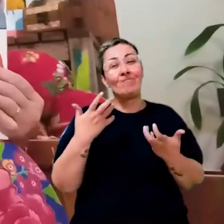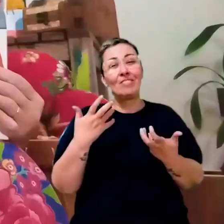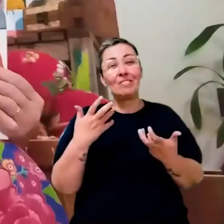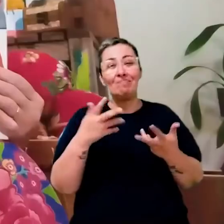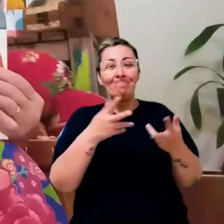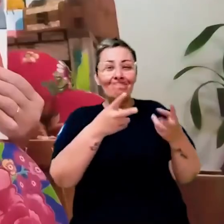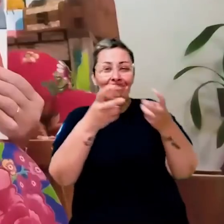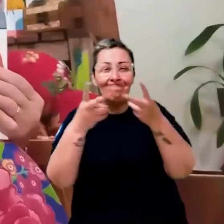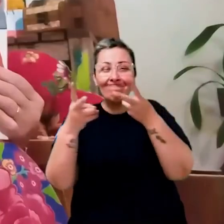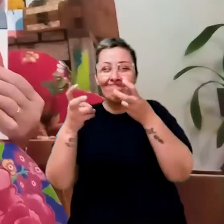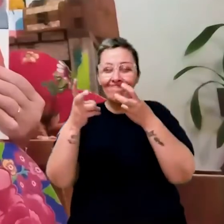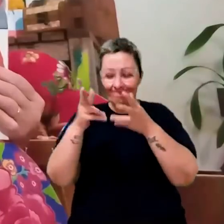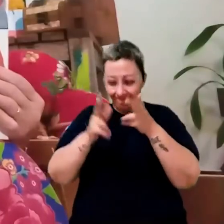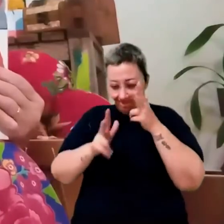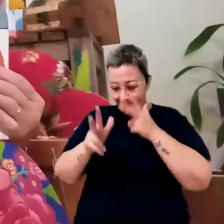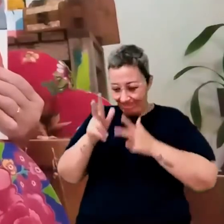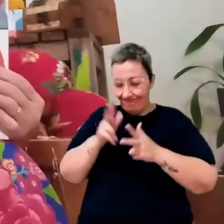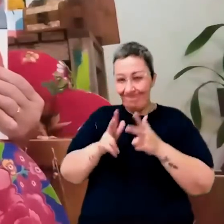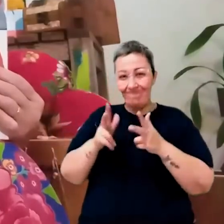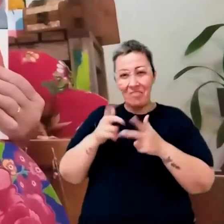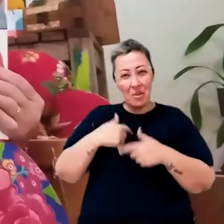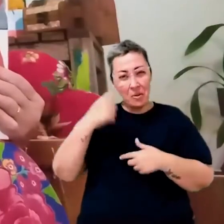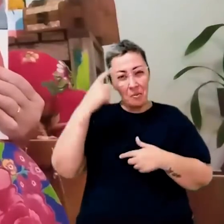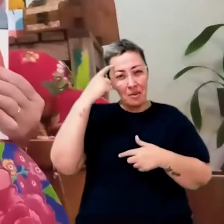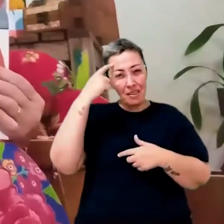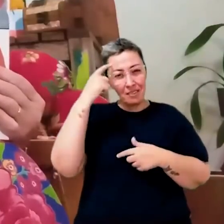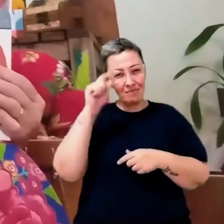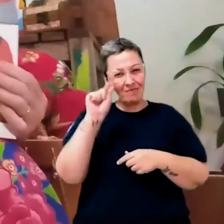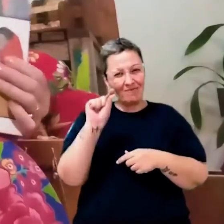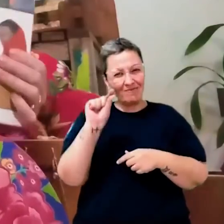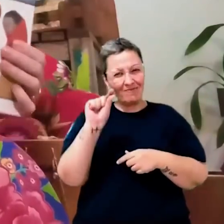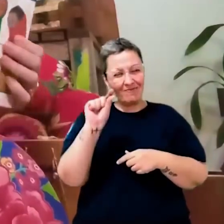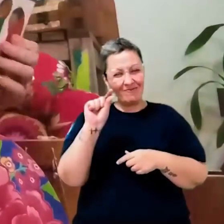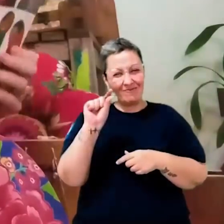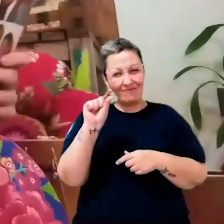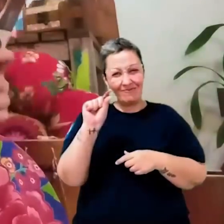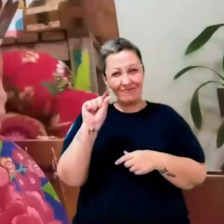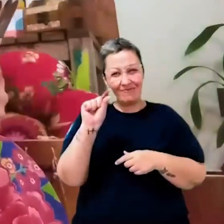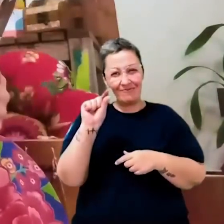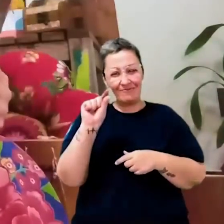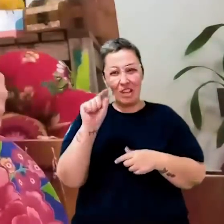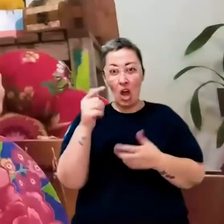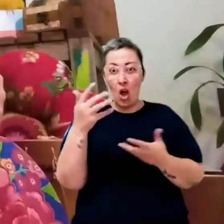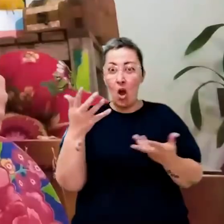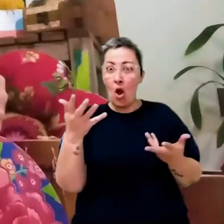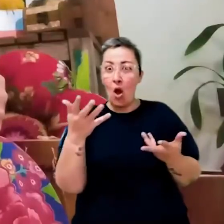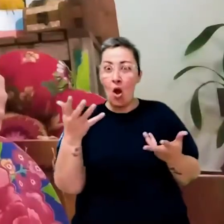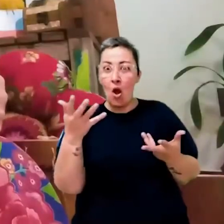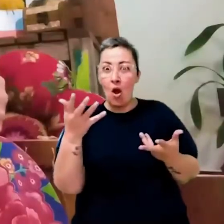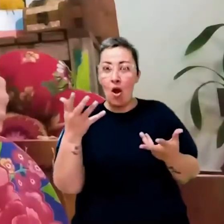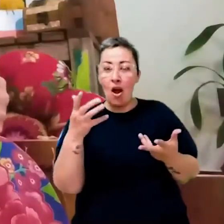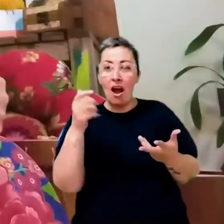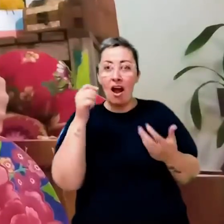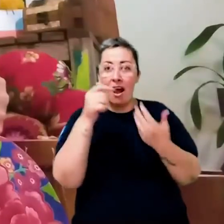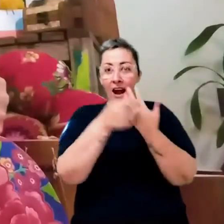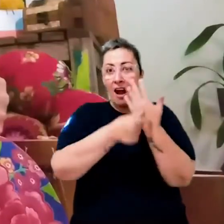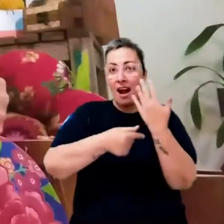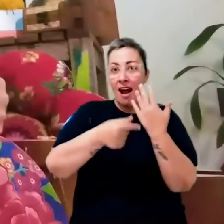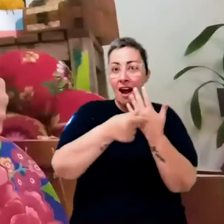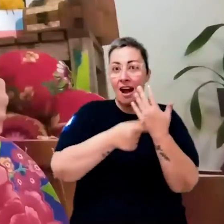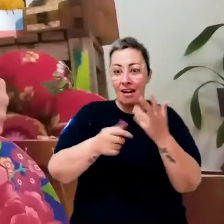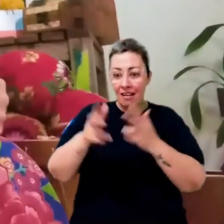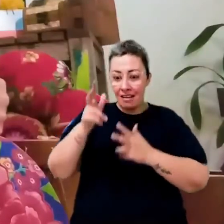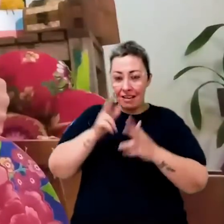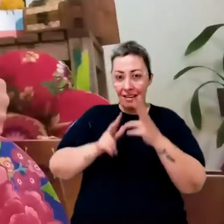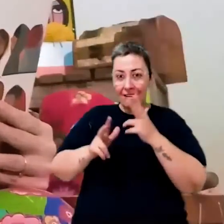ouvi-los neste momento! Vamos pensar um pouquinho? E olha só o que Beatrice já nos